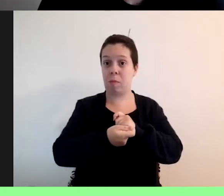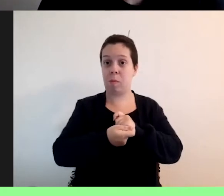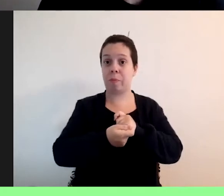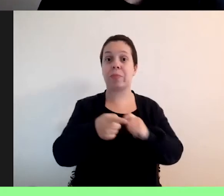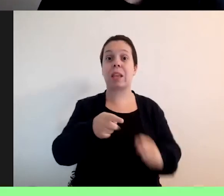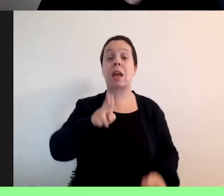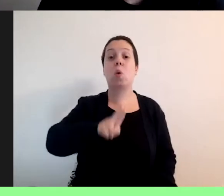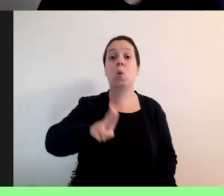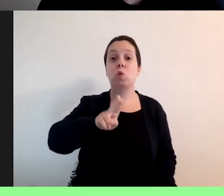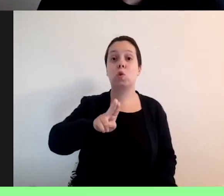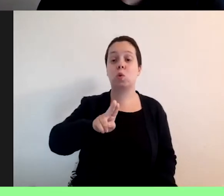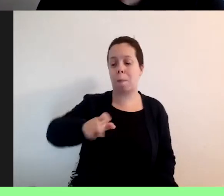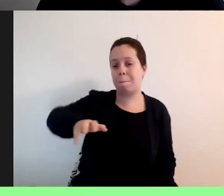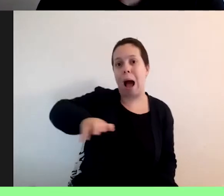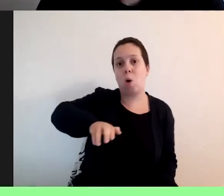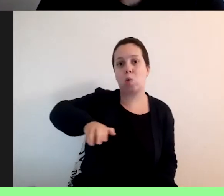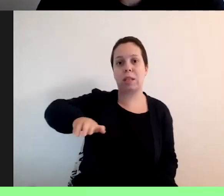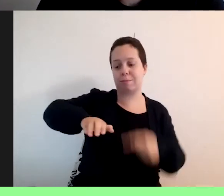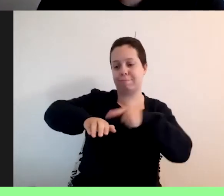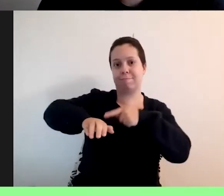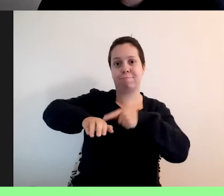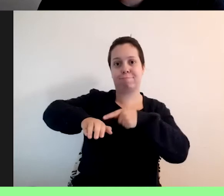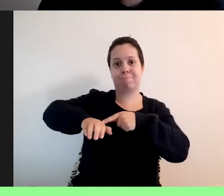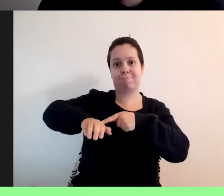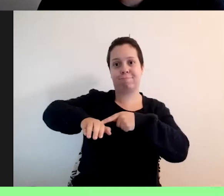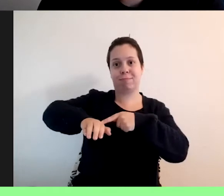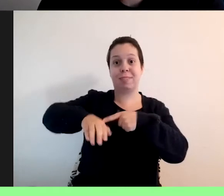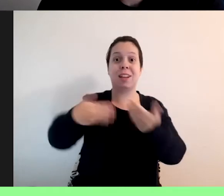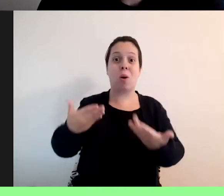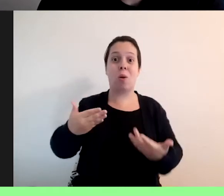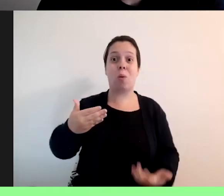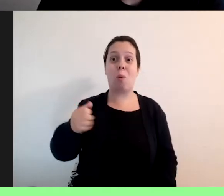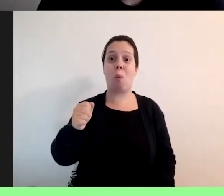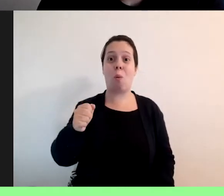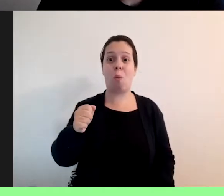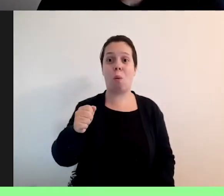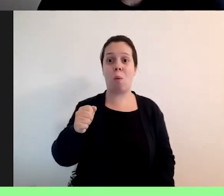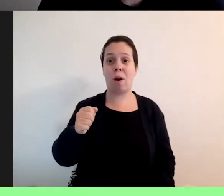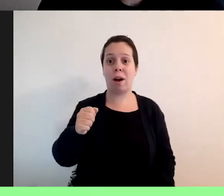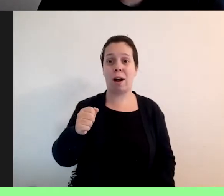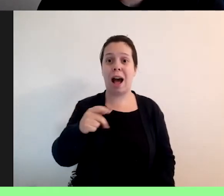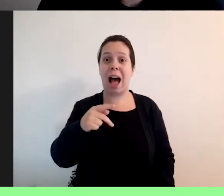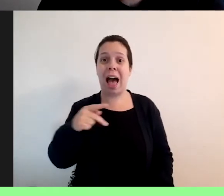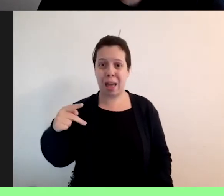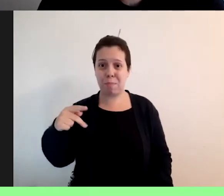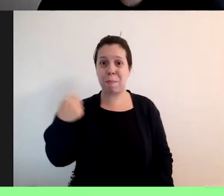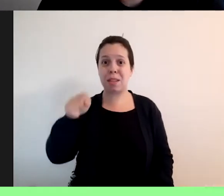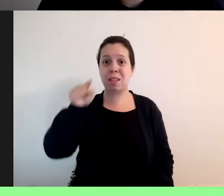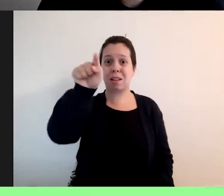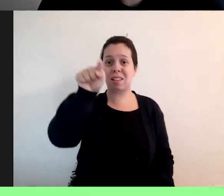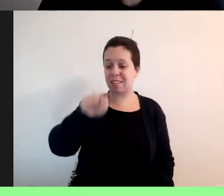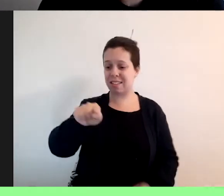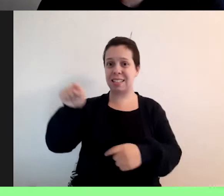do mouse. Então, imagine que nenhum aplicativo que funciona com touchscreen eu consigo